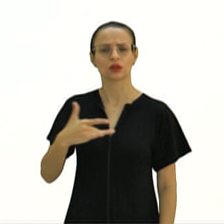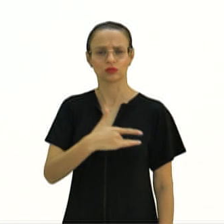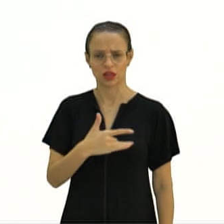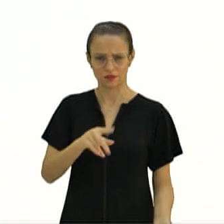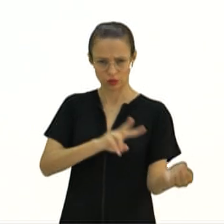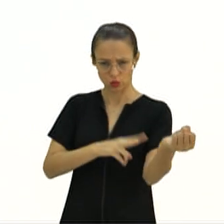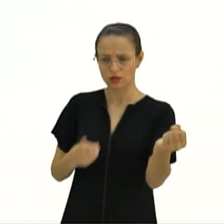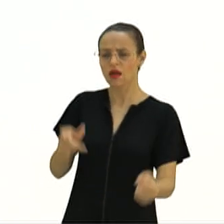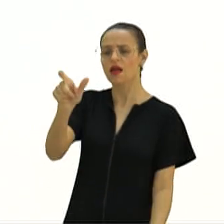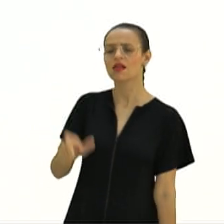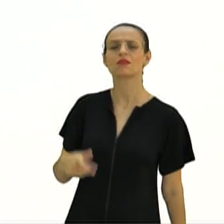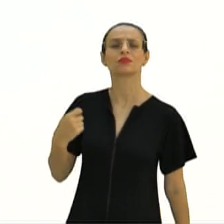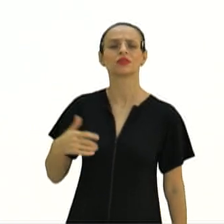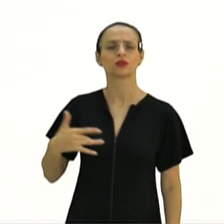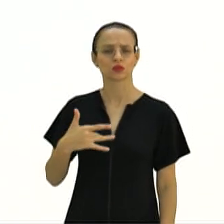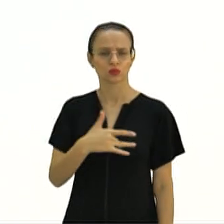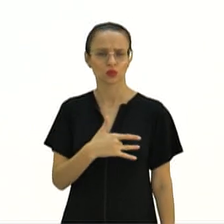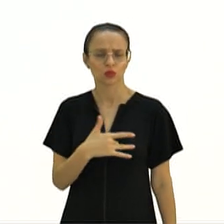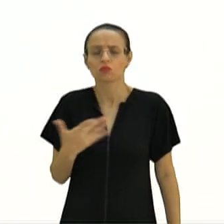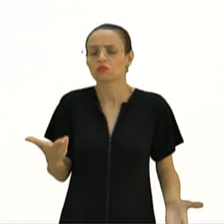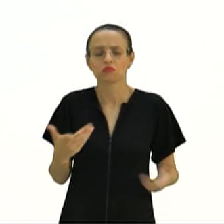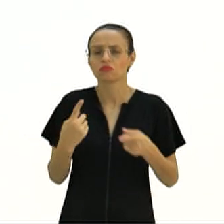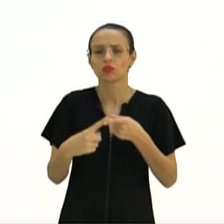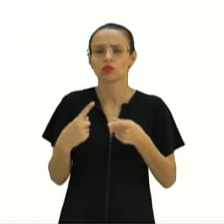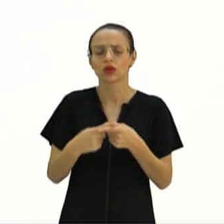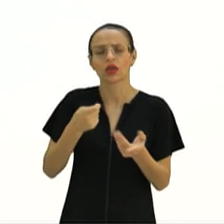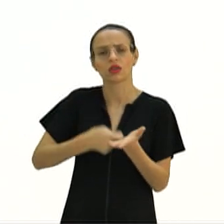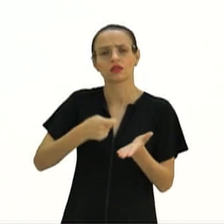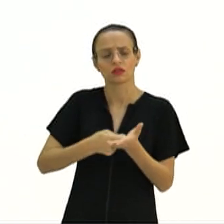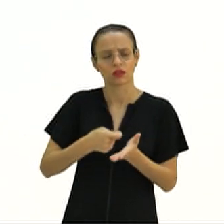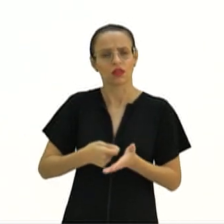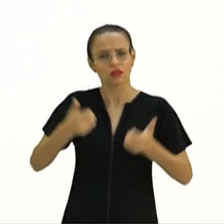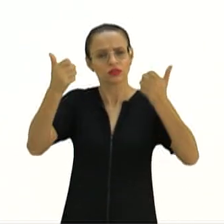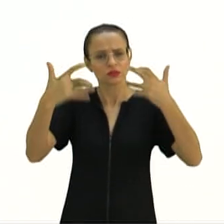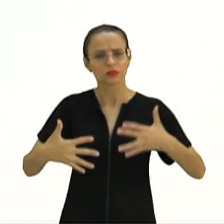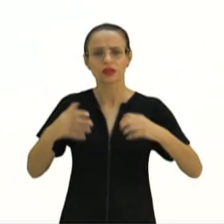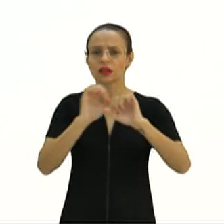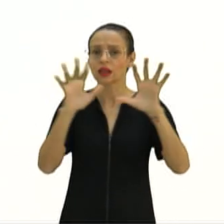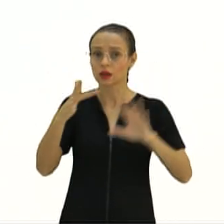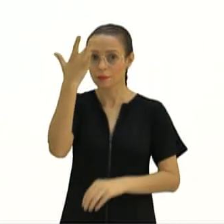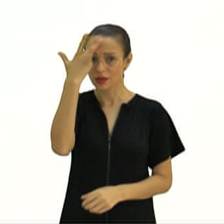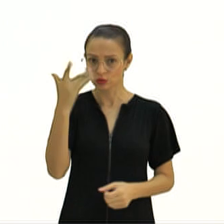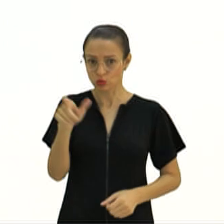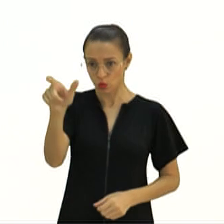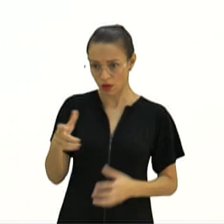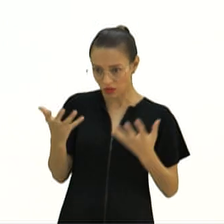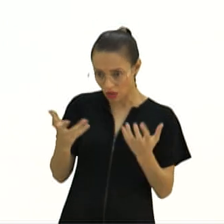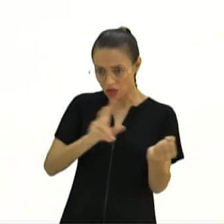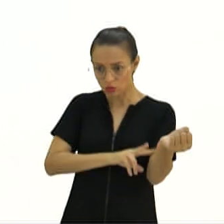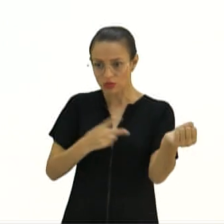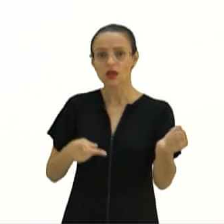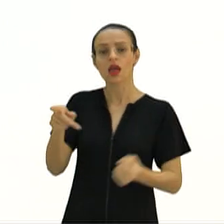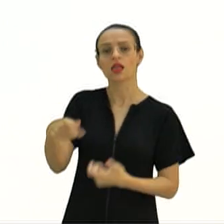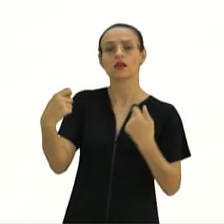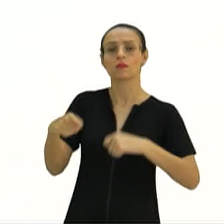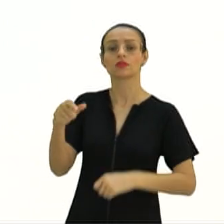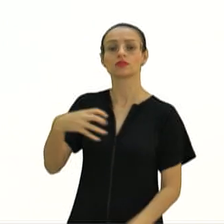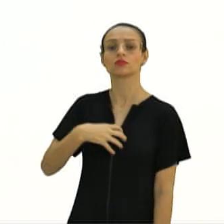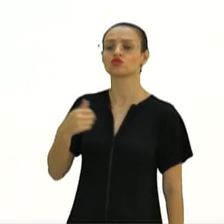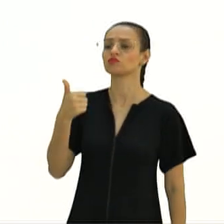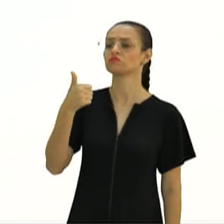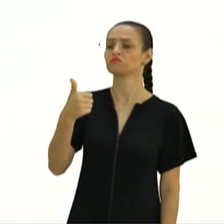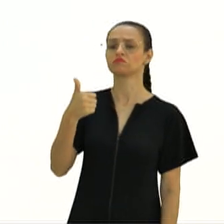saudável? Porque há essa exigência, na notícia fica claro, para doar sangue é necessário que a pessoa sinta-se